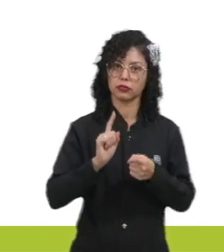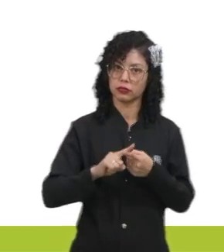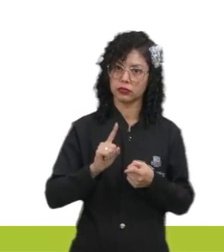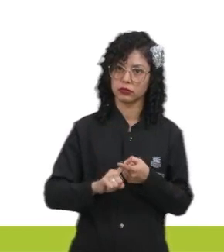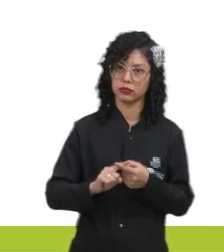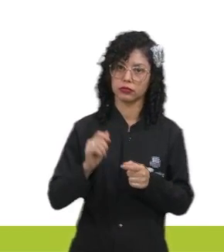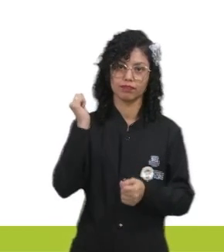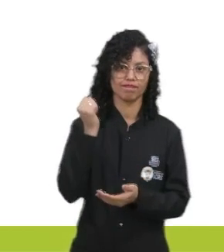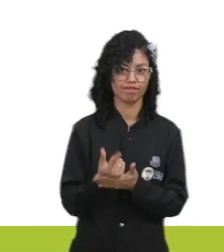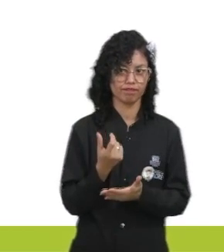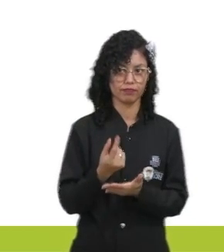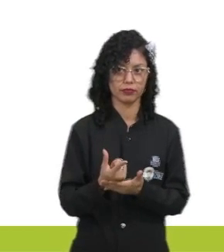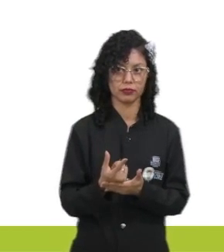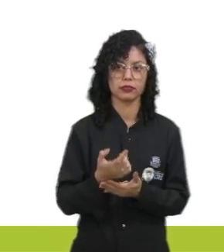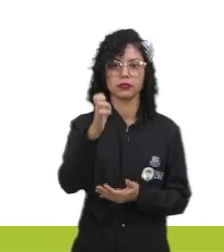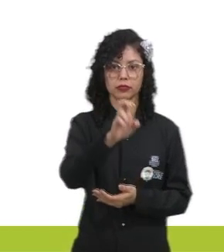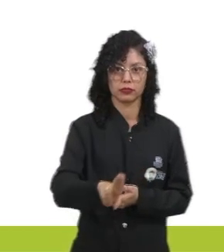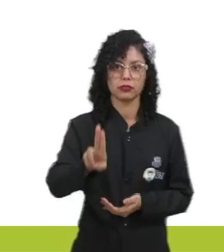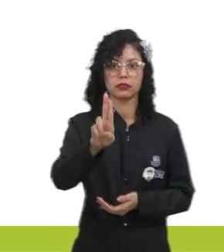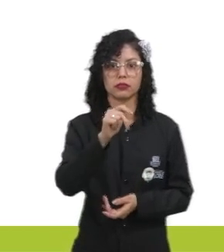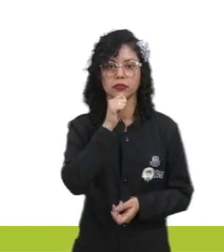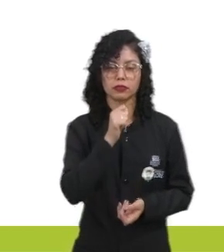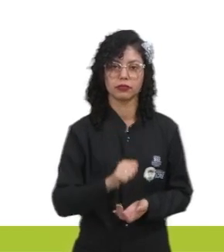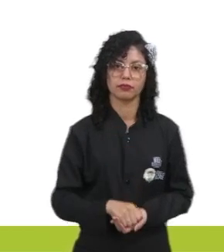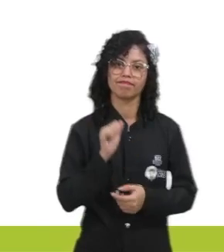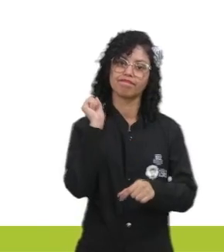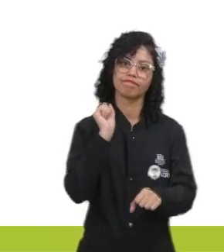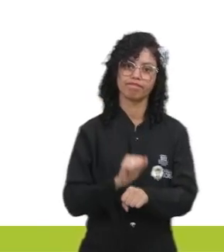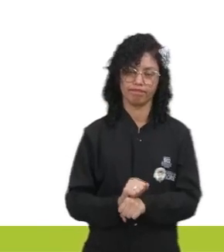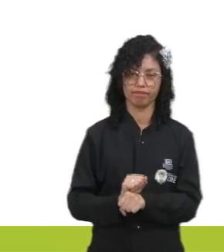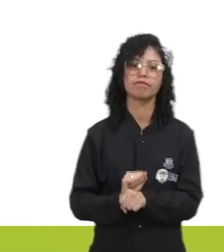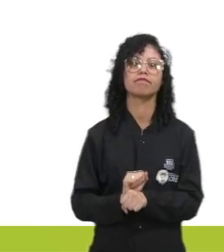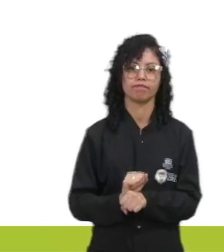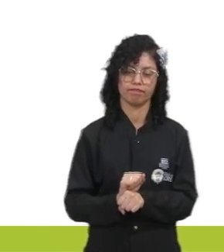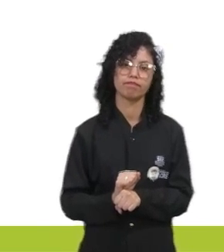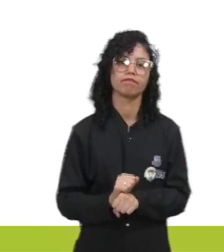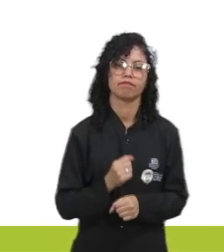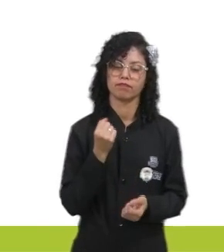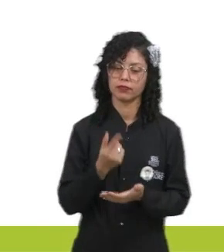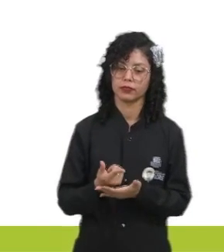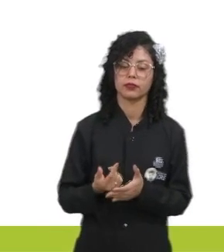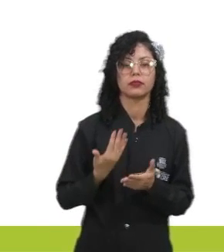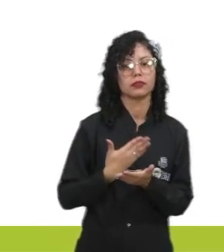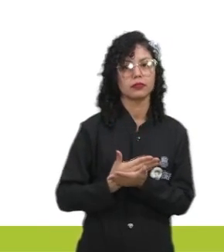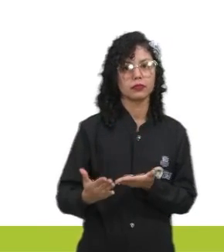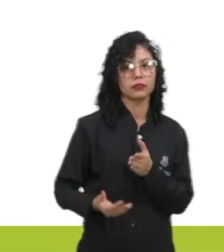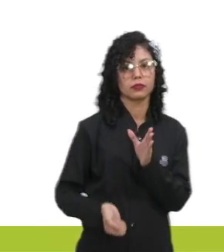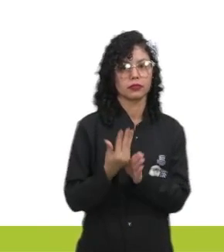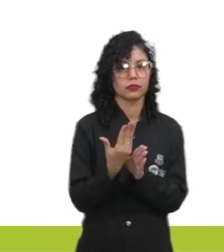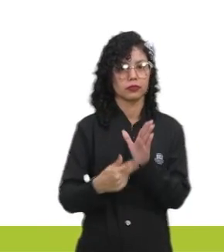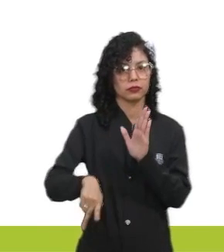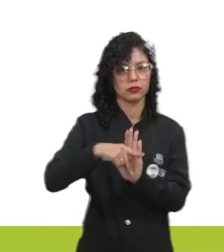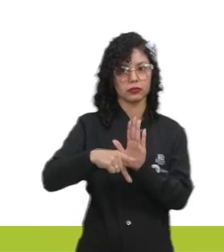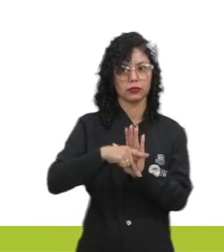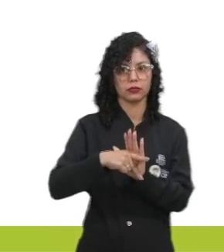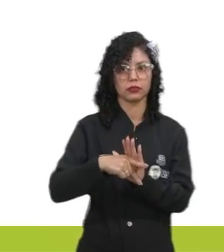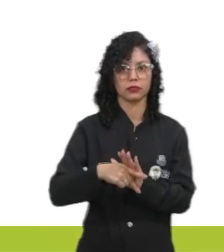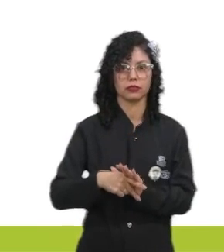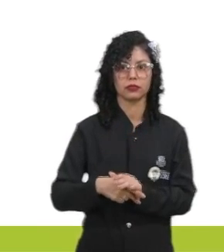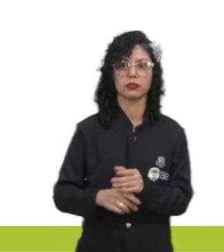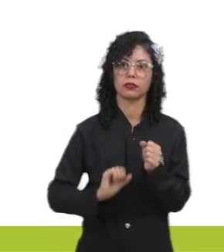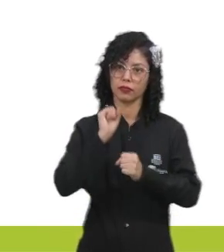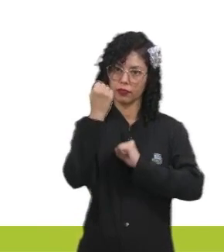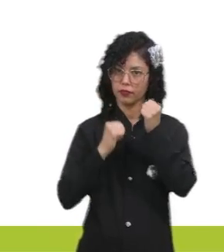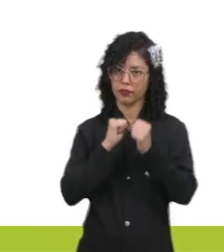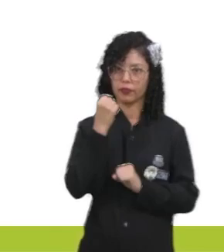maiores compradores, que são os europeus, eles vão parar de comprar esses produtos e vão começar a produzir em suas próprias